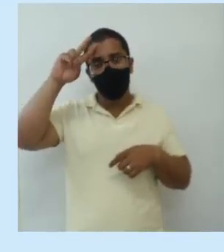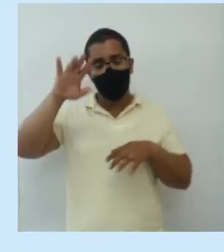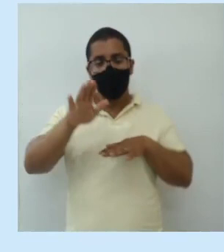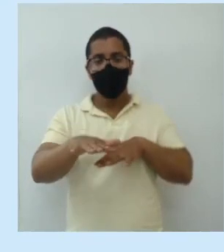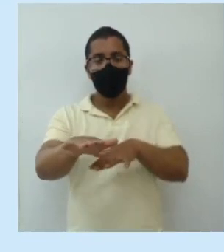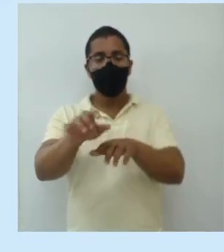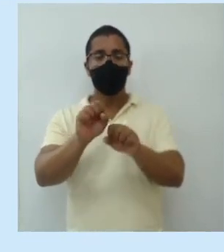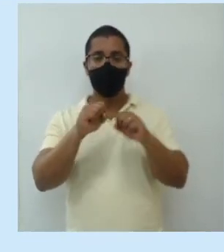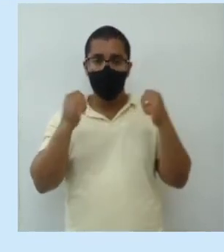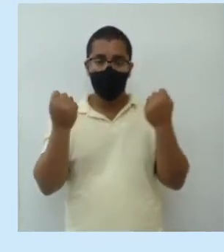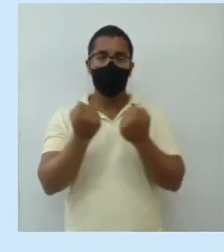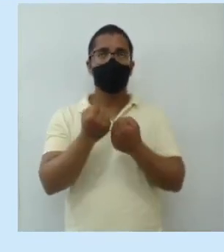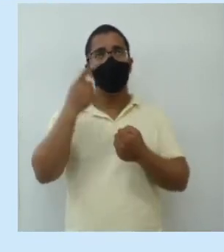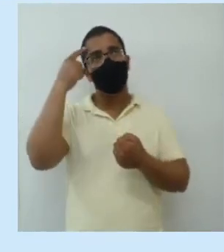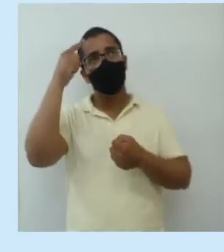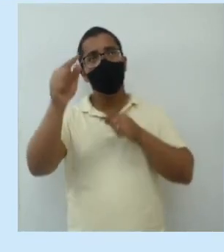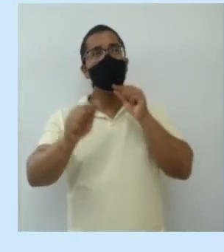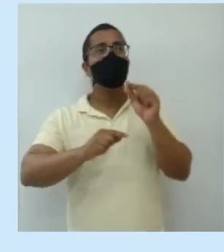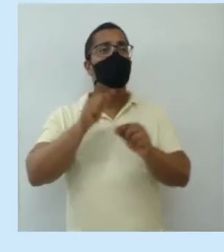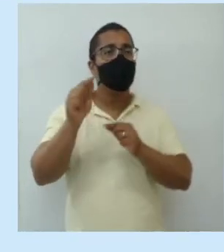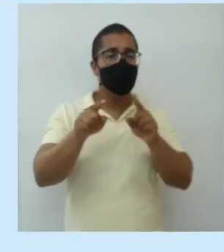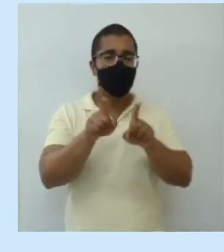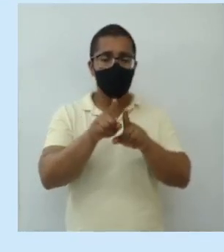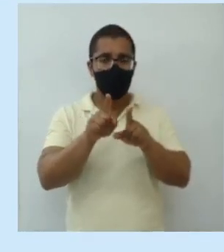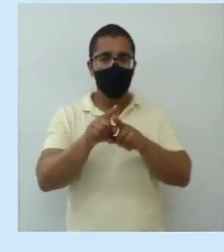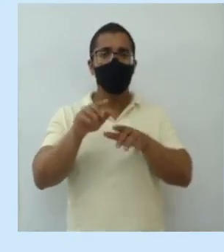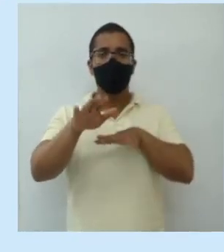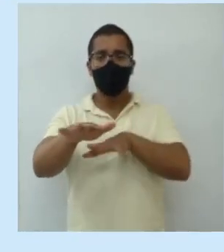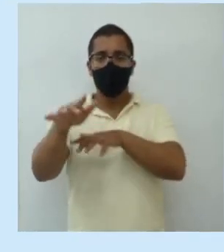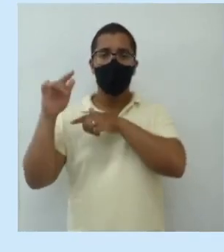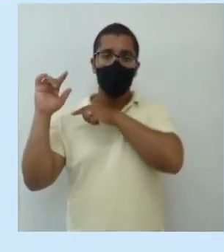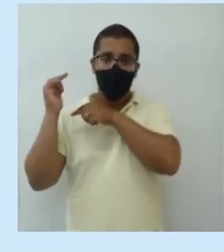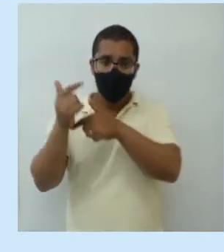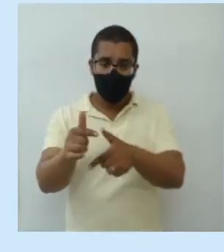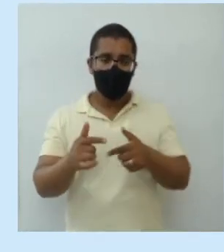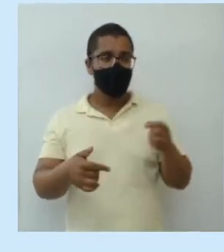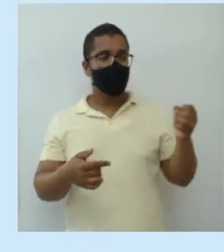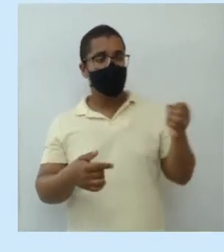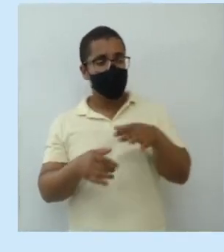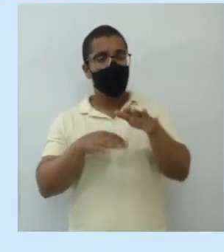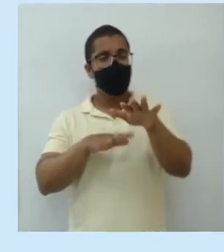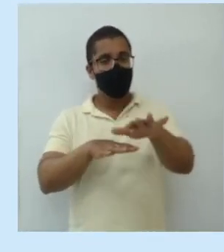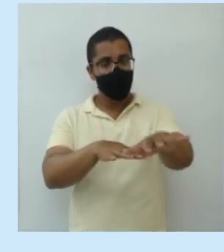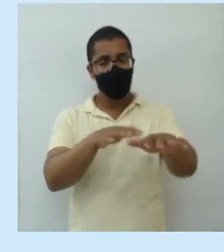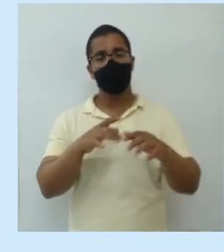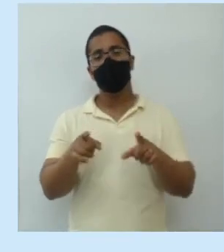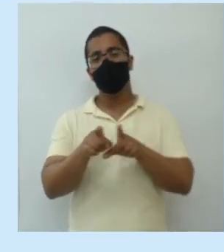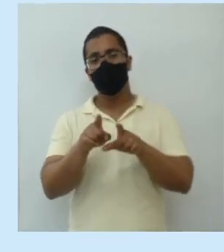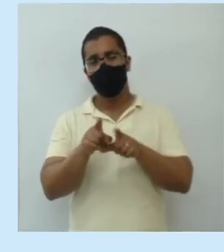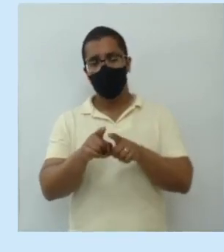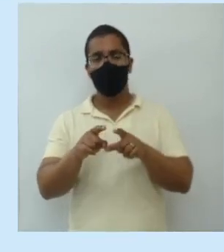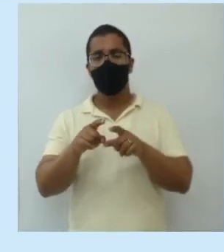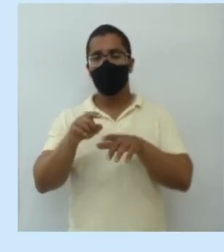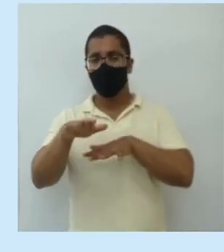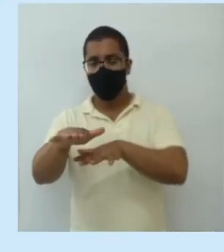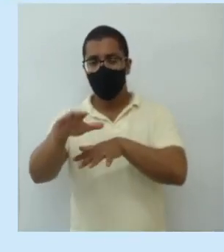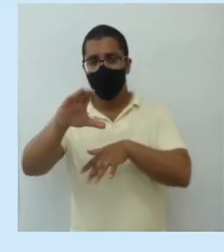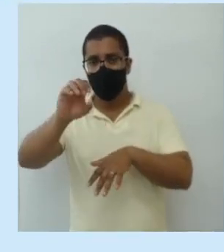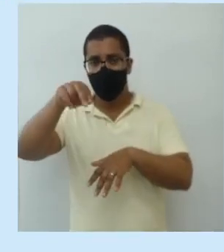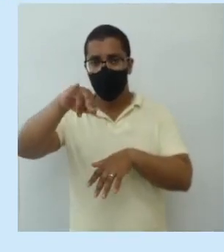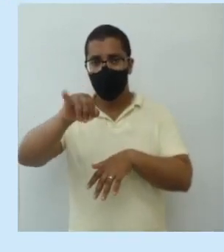movimento social, o que são movimentos tradicionais, os novos movimentos, os movimentos conjunturais,